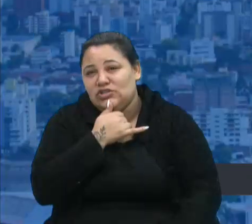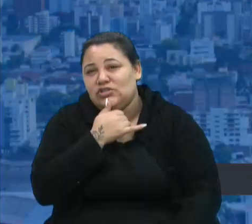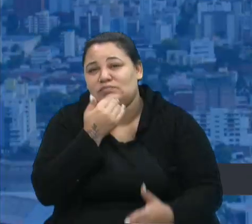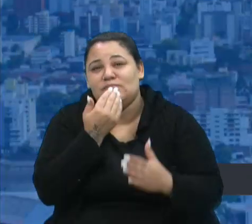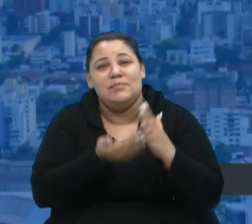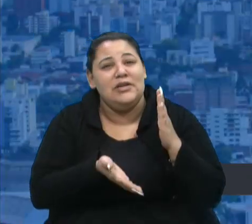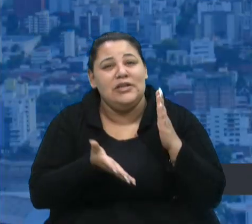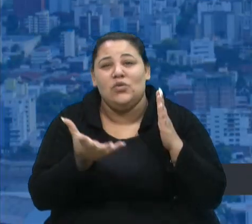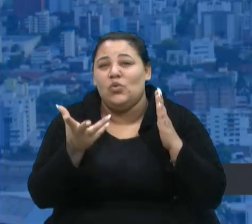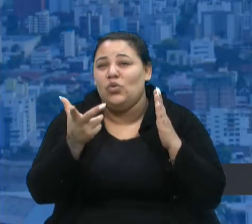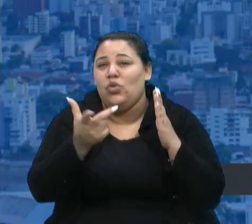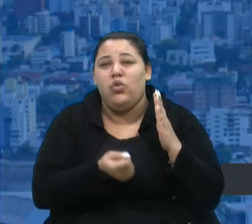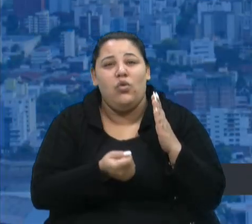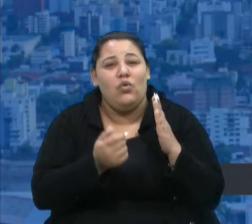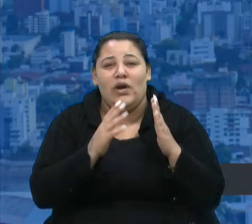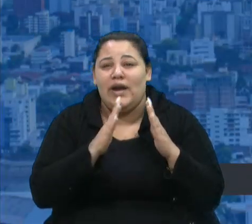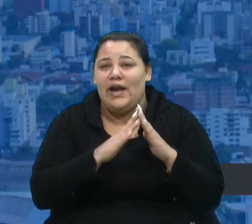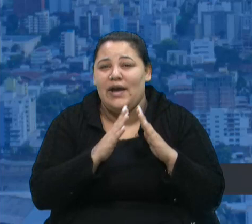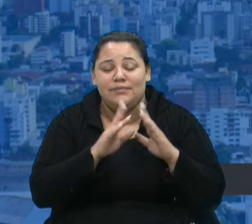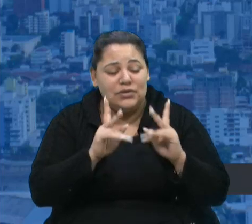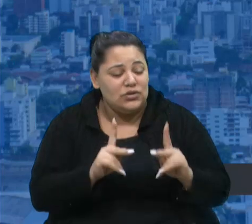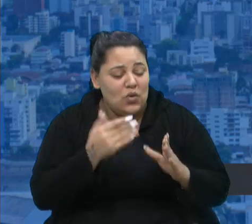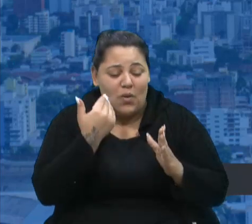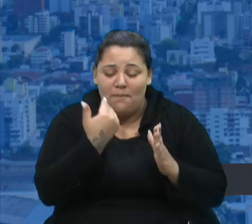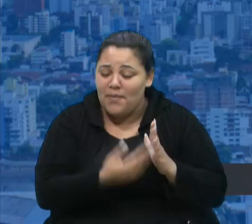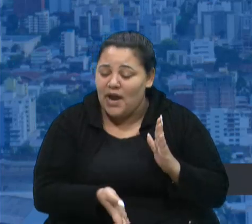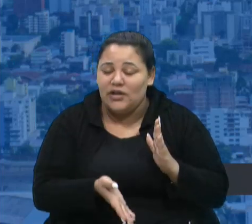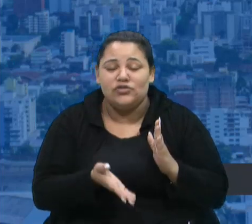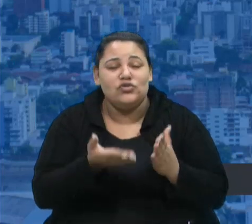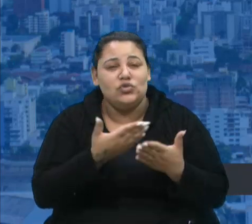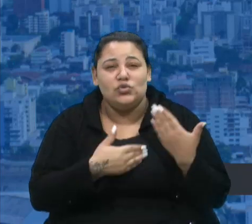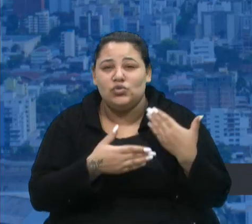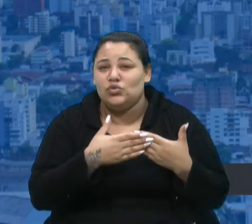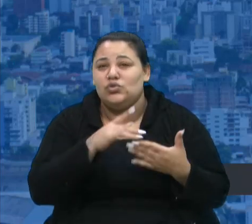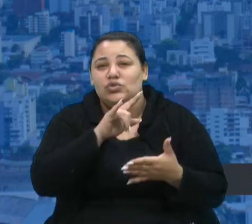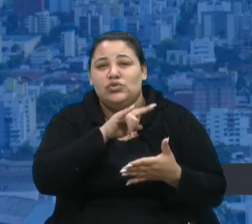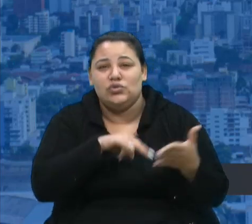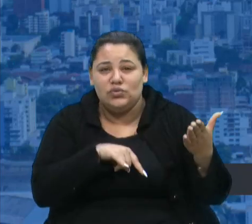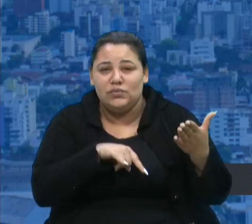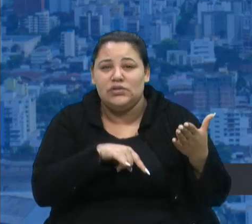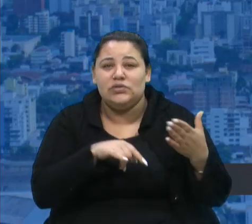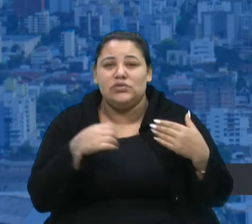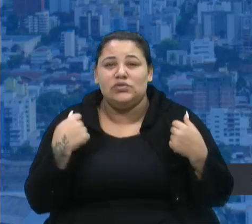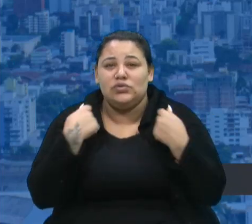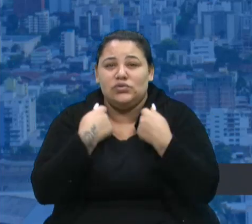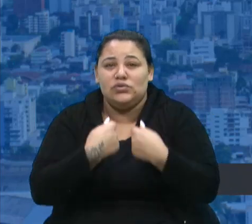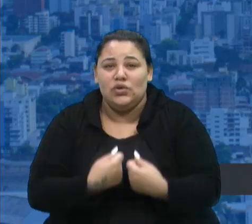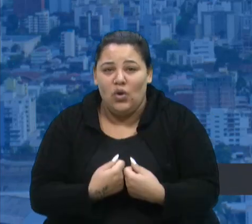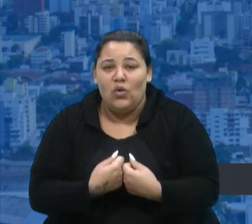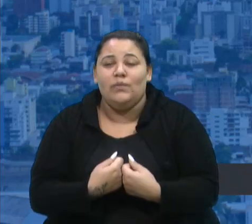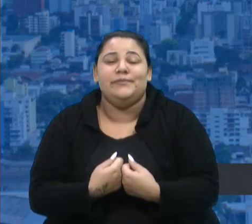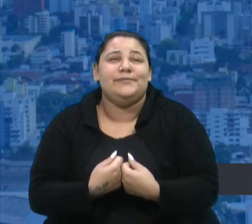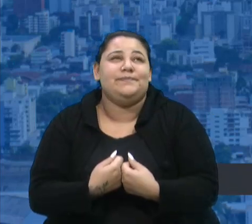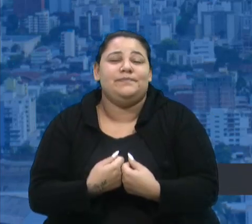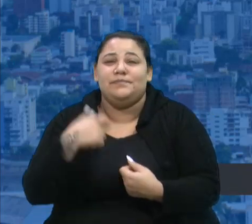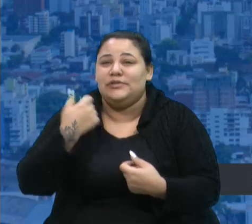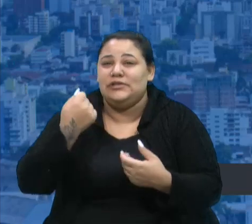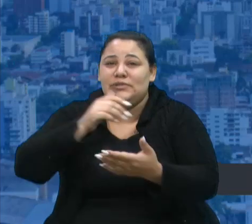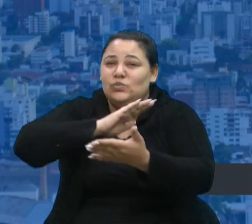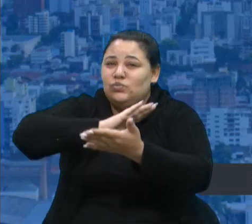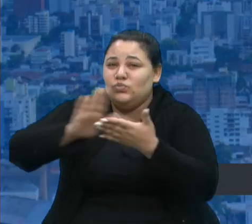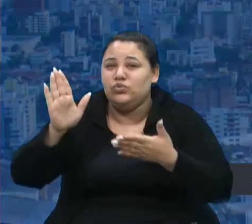que ficam sem nada dentro de casa, até os documentos, roupa, tem que sair às pressas por causa dos